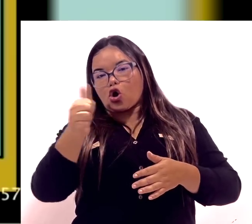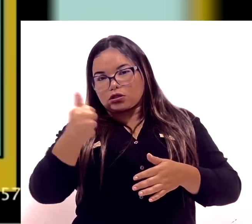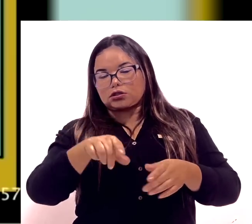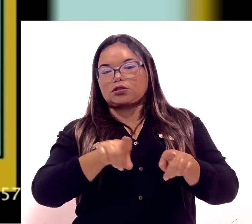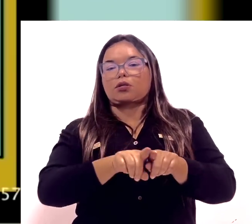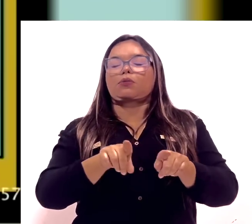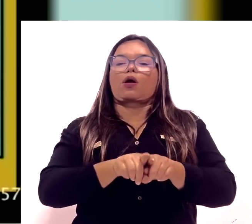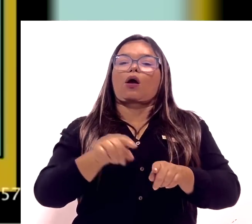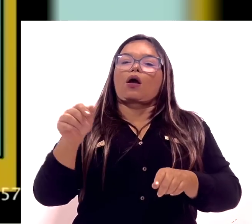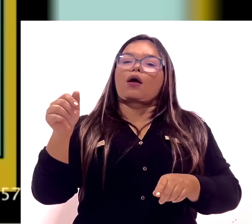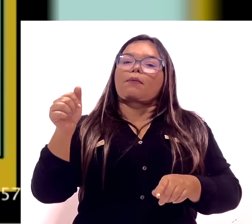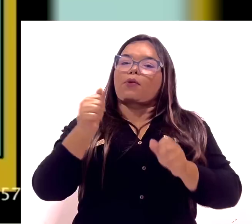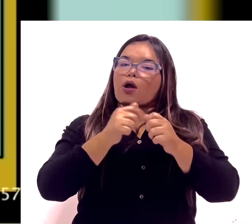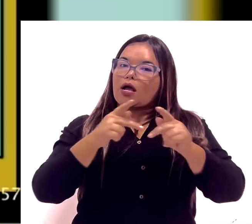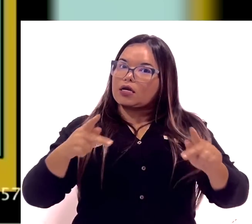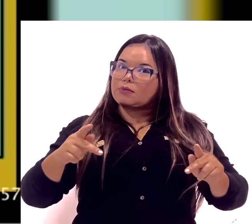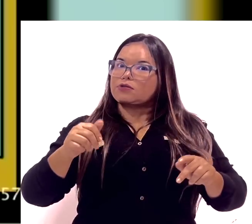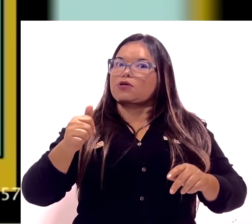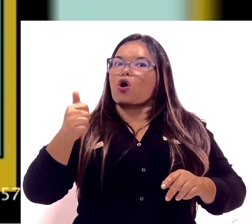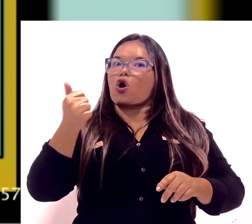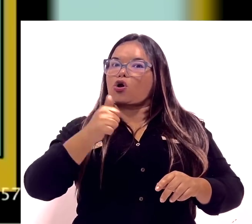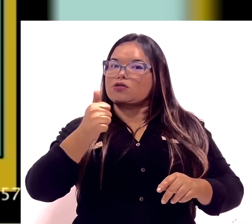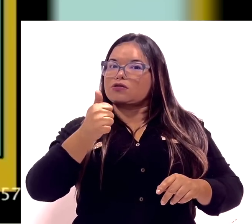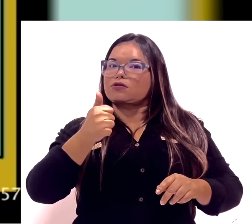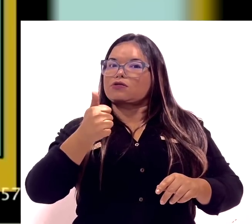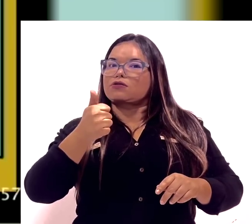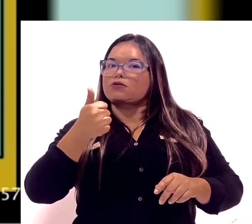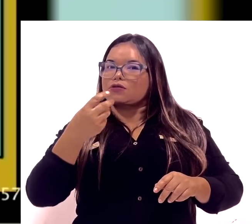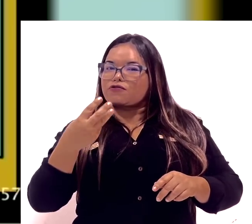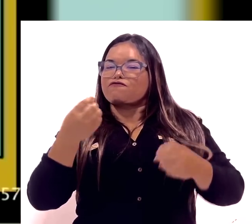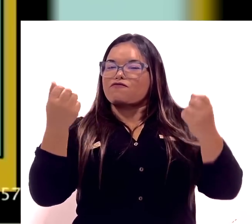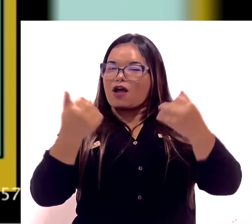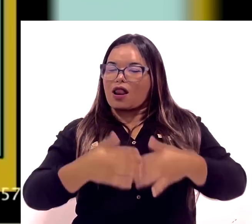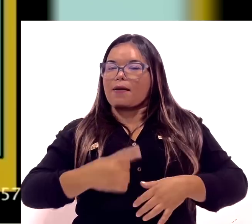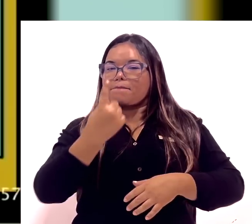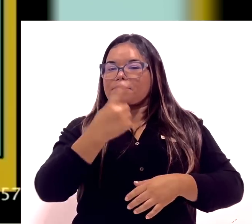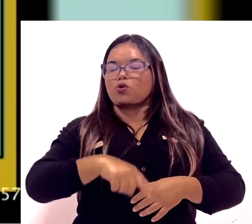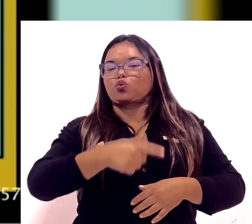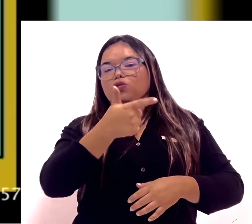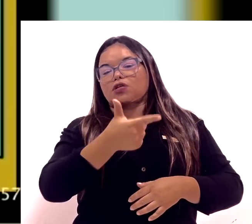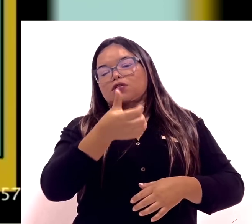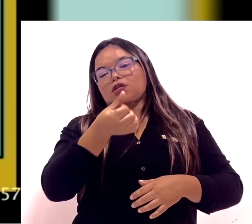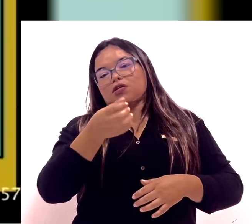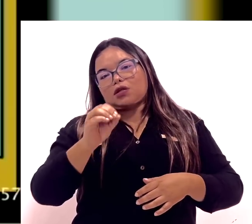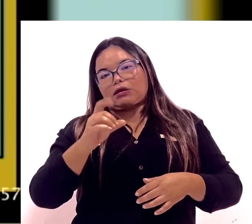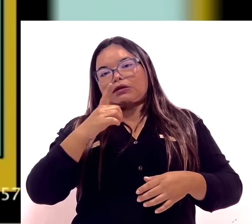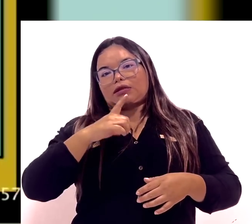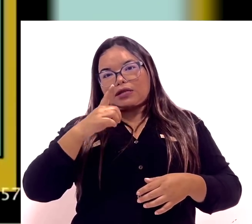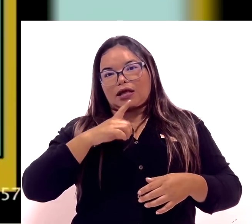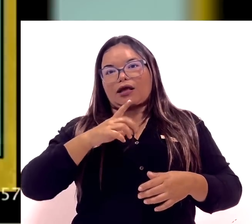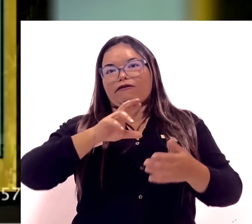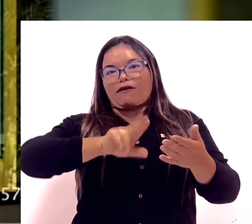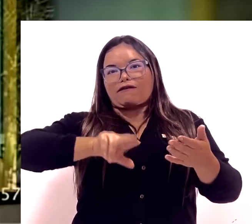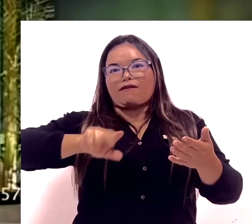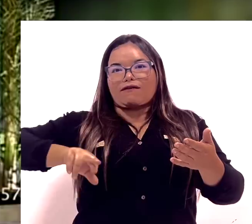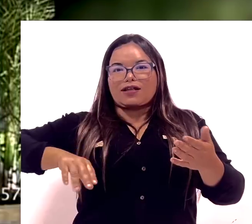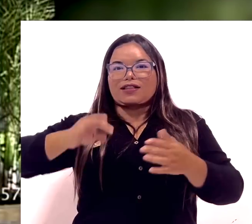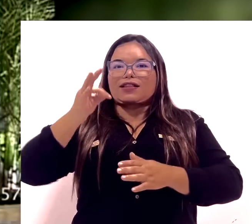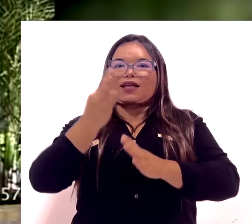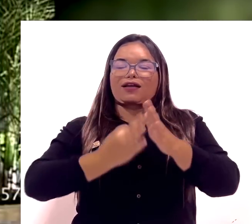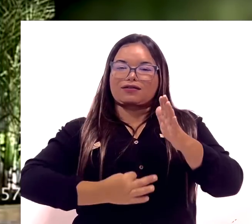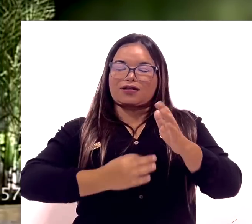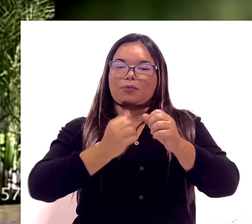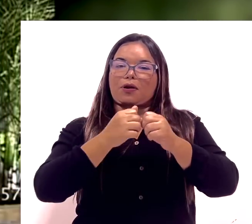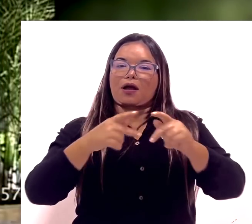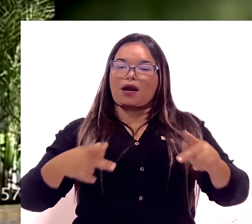3, 1260 dias. Apocalipse 12, 6, 1260 dias. Apocalipse 12, 14, um tempo e tempos e